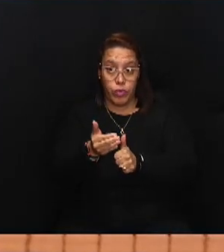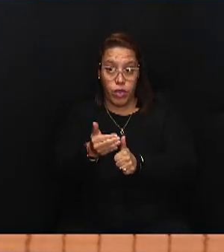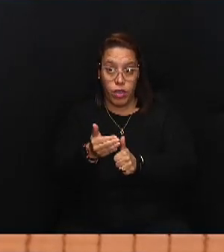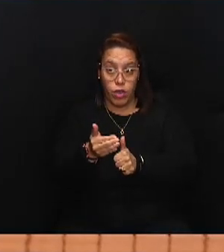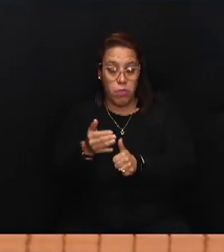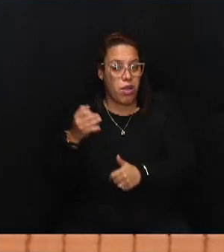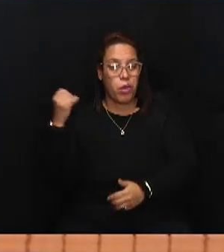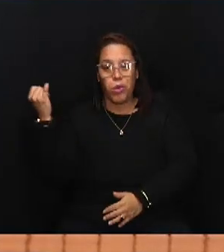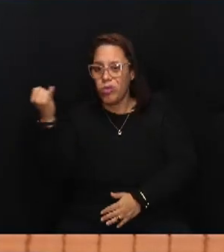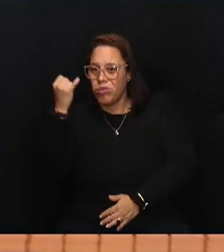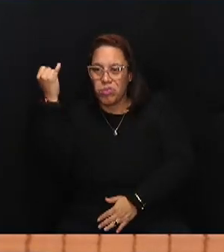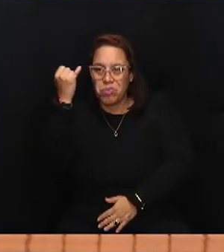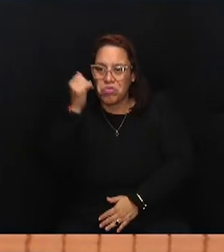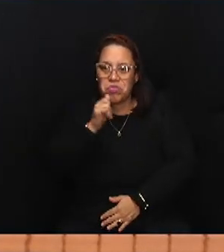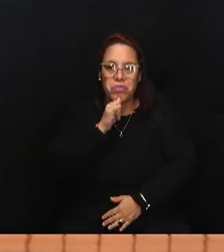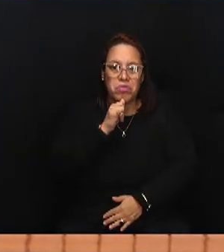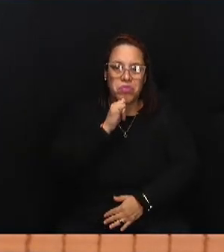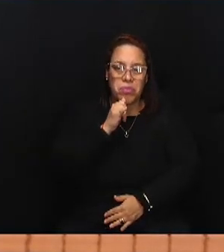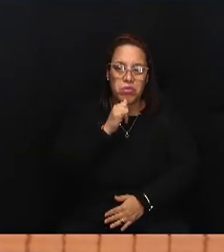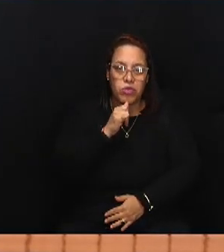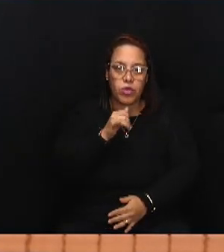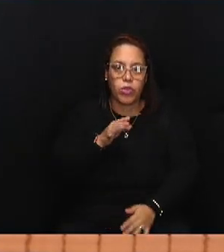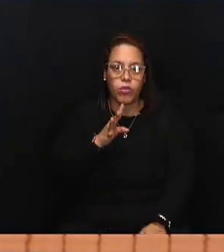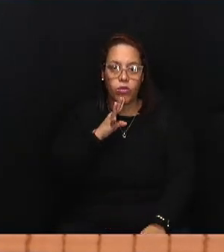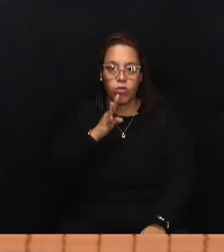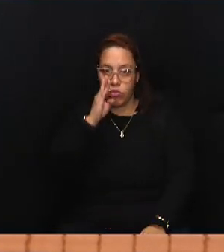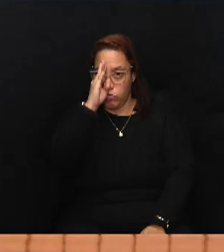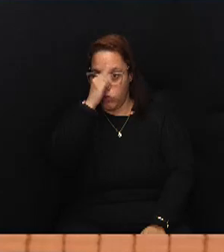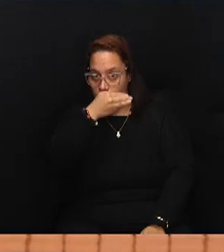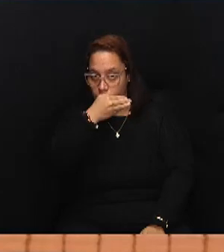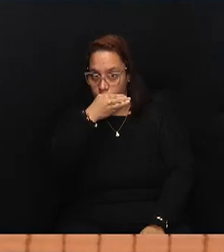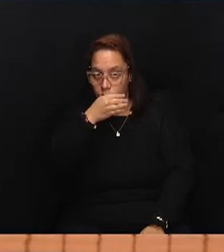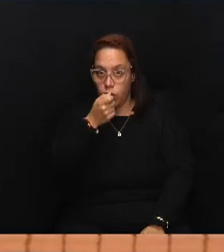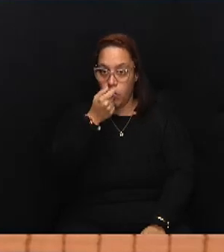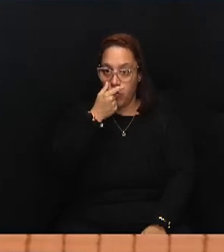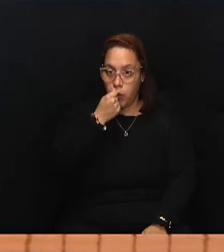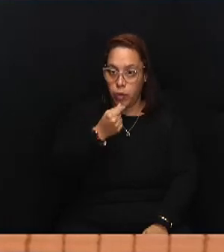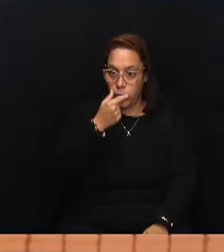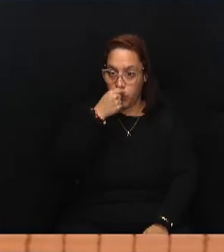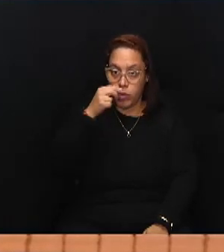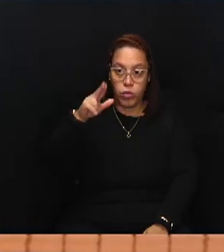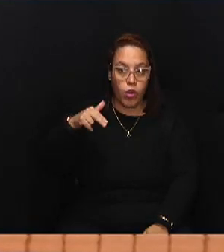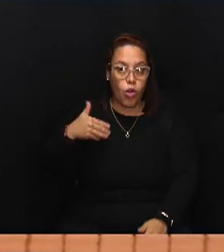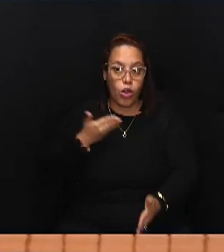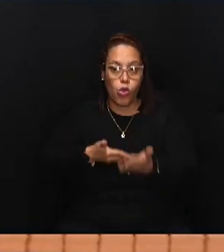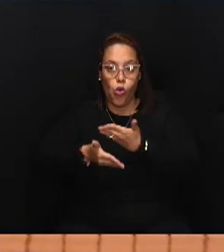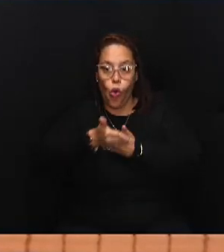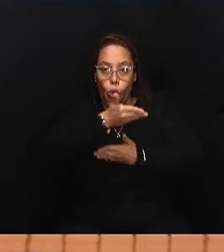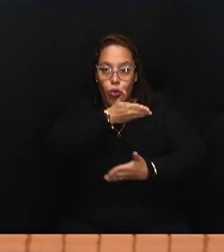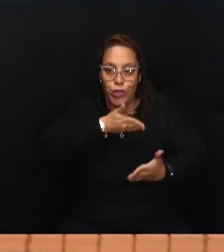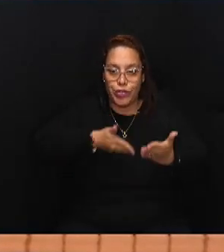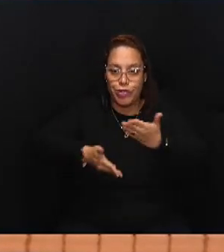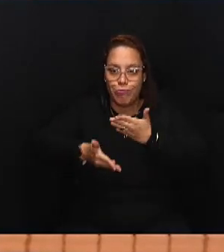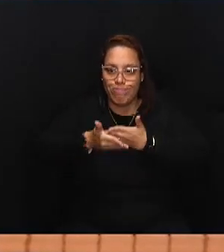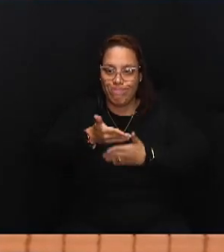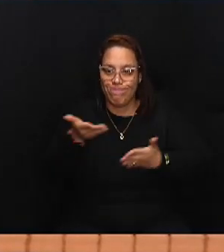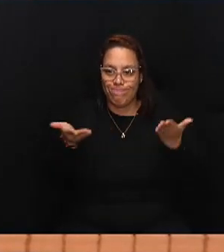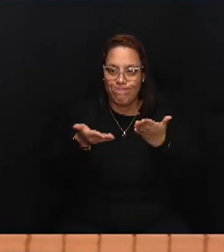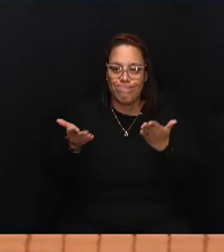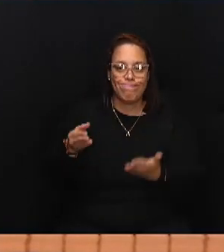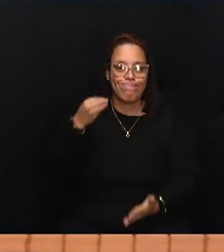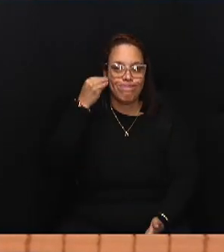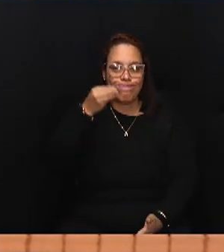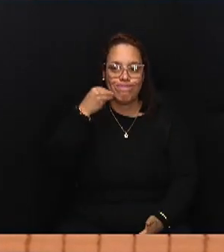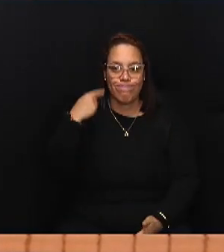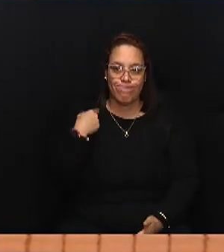importantíssimo, por exemplo, eu conheci Iabico, Roberto Alves, mais assim de falar, mas nunca tive esse convívio, e hoje eu tenho a experiência que eles passam